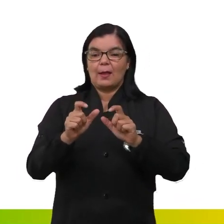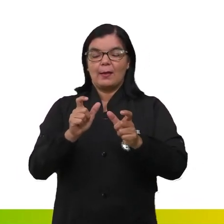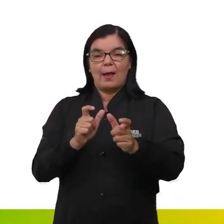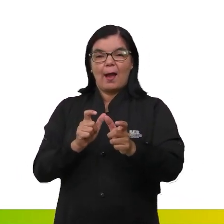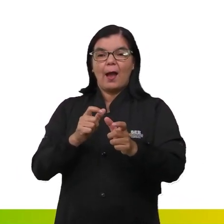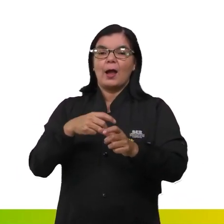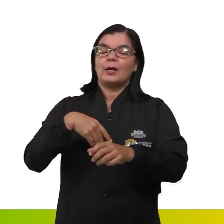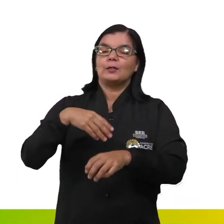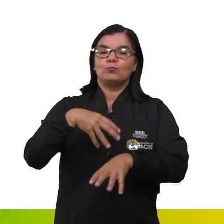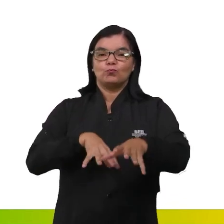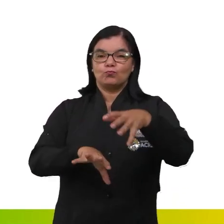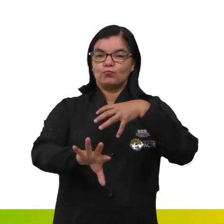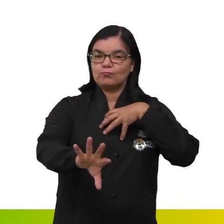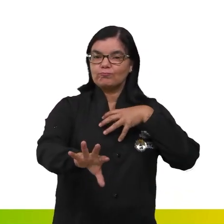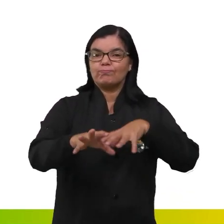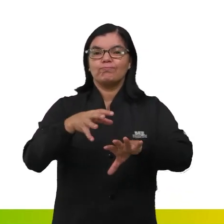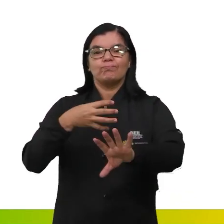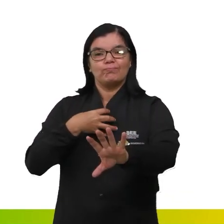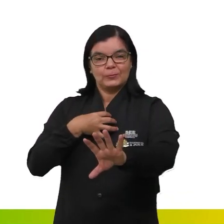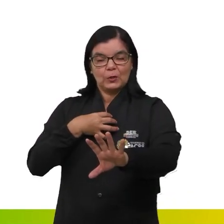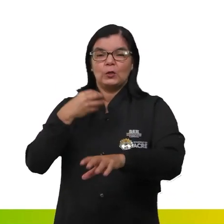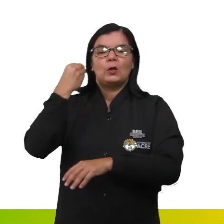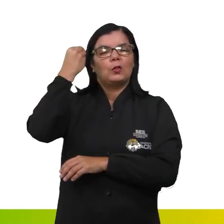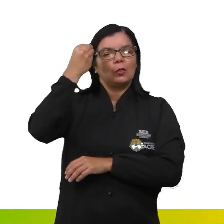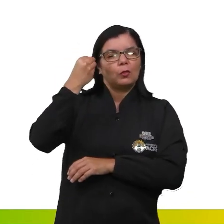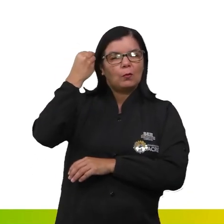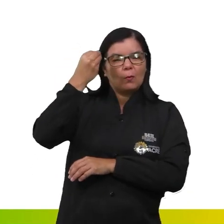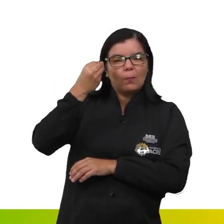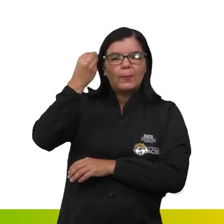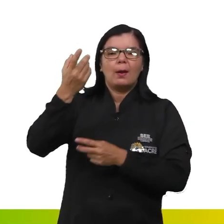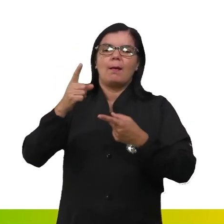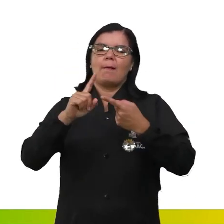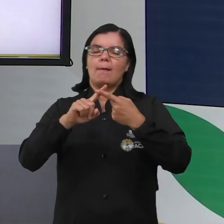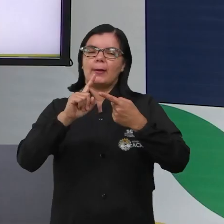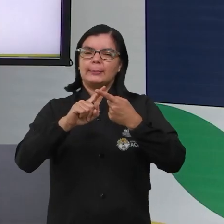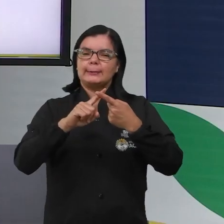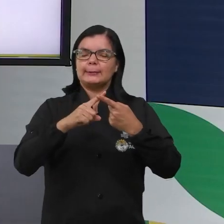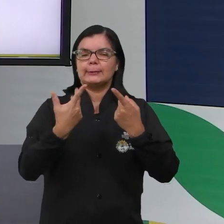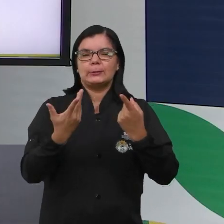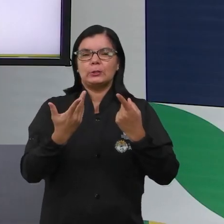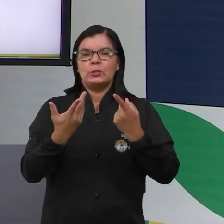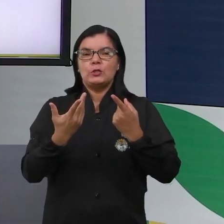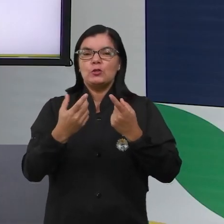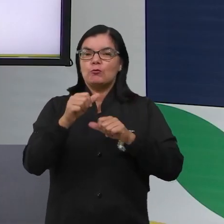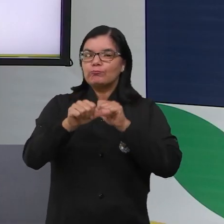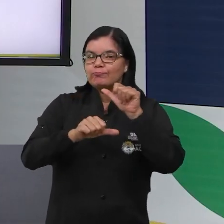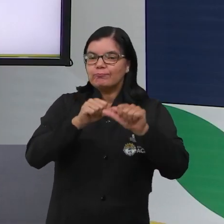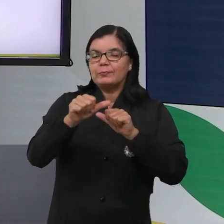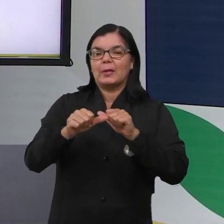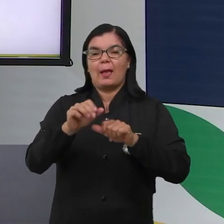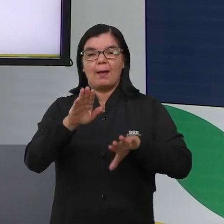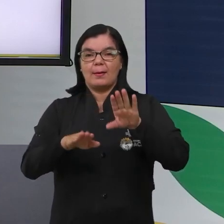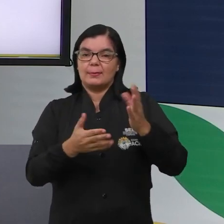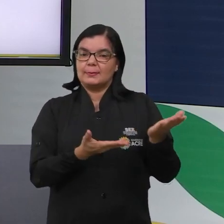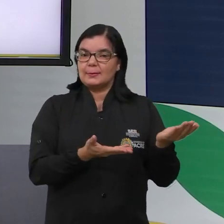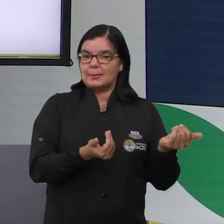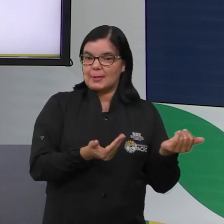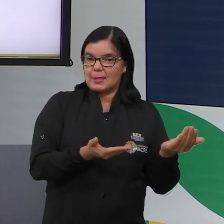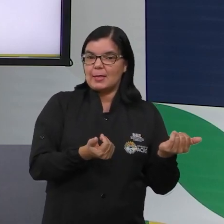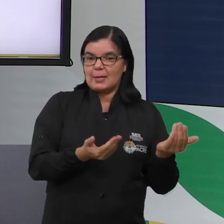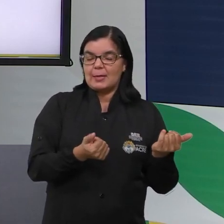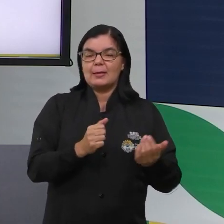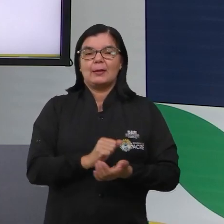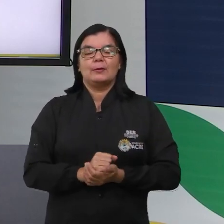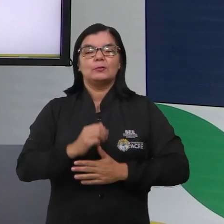de conhecimentos, experiências e perspectivas. Então, muitas vezes, um jovem vai enveredar por